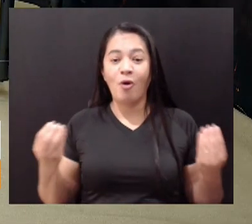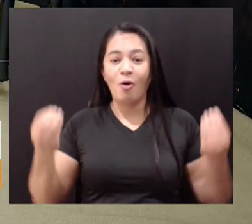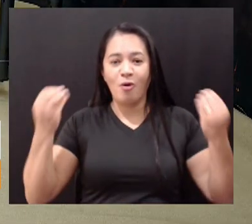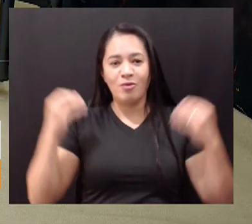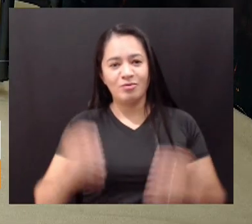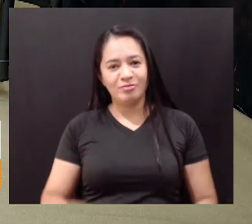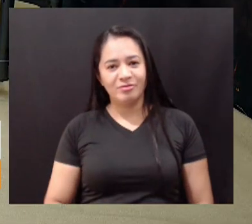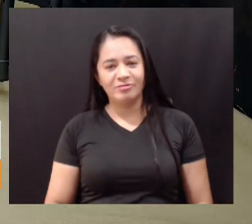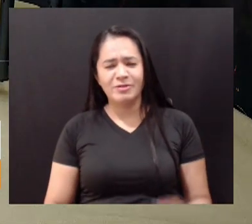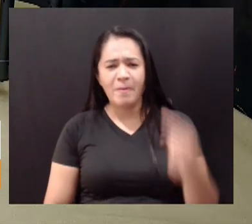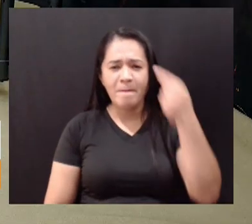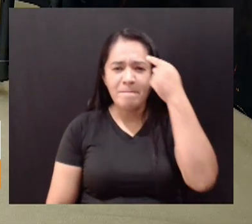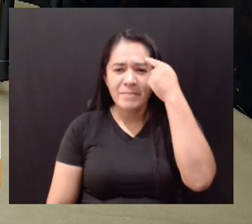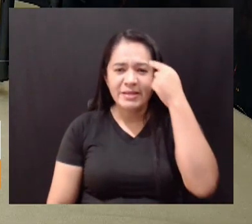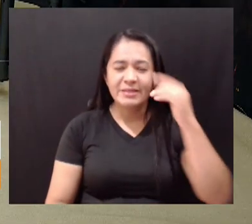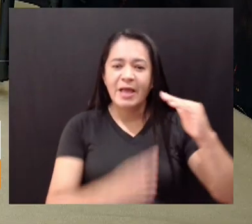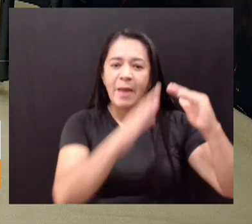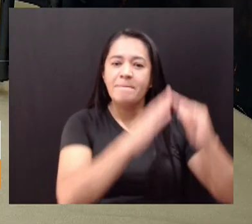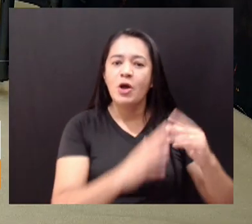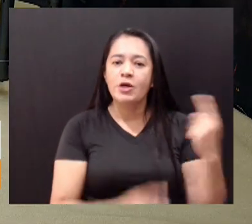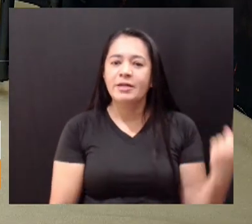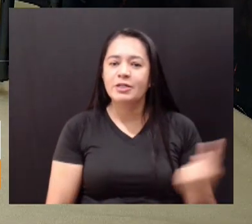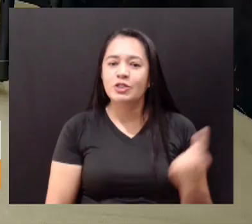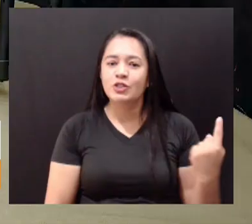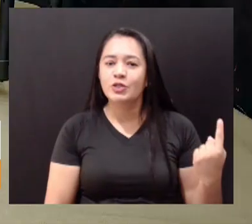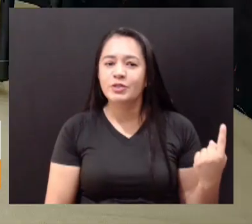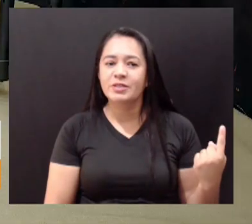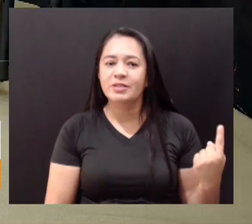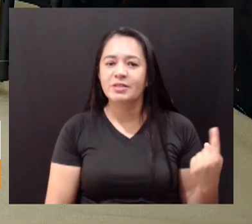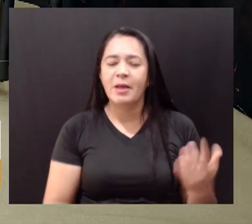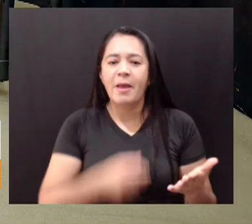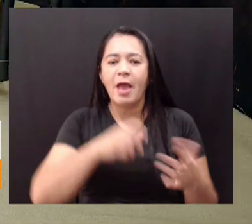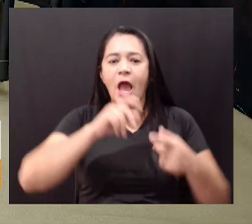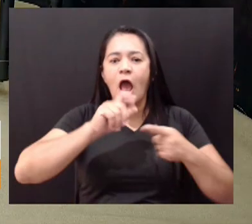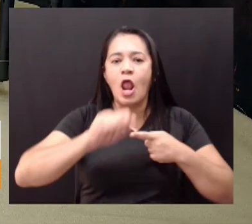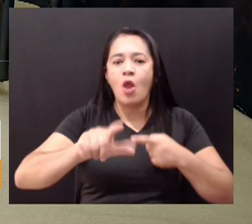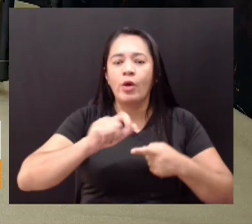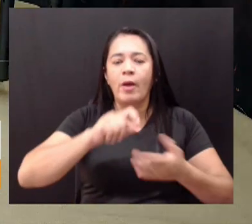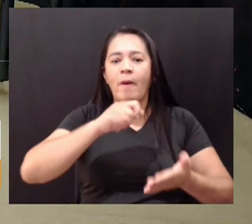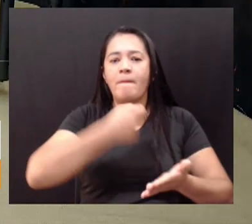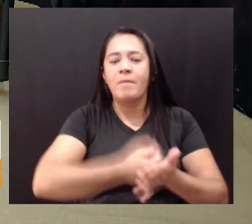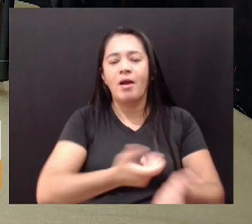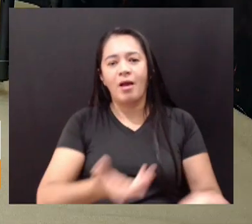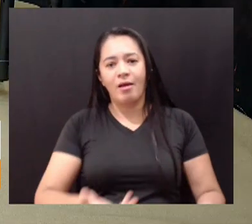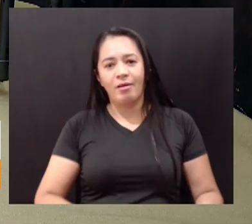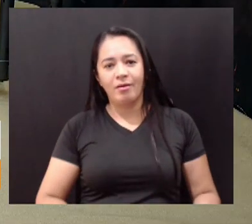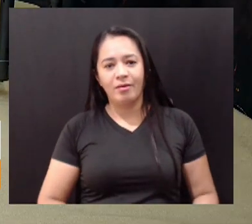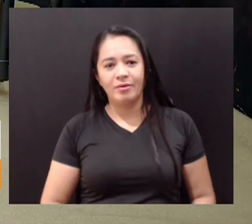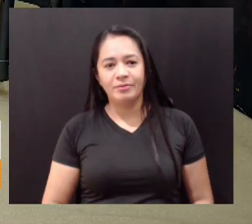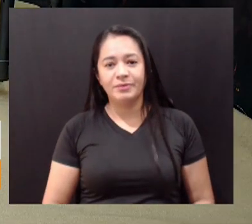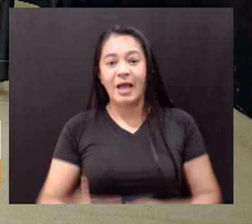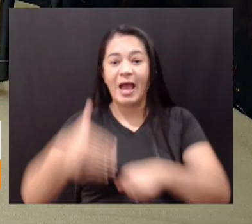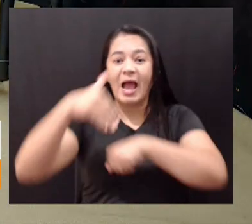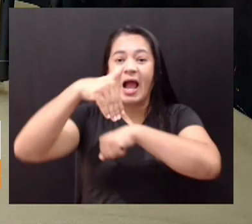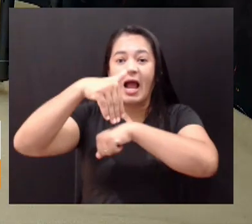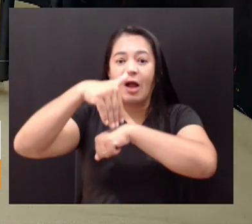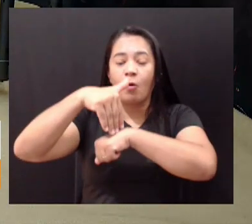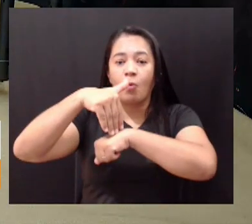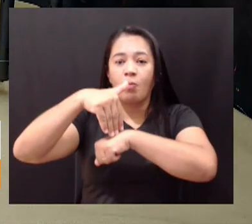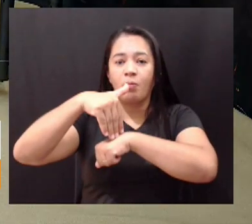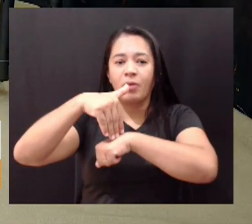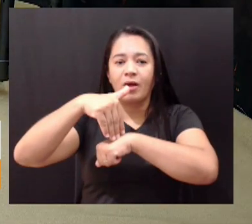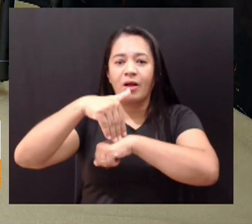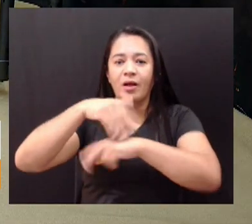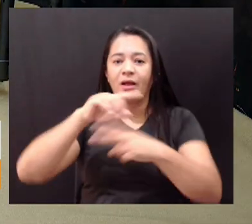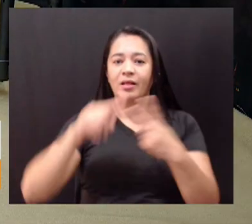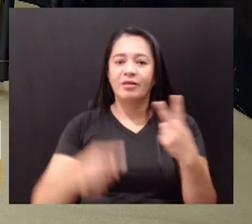morar sozinho, de ter que se virar, de ter que pagar aluguel? E aí vem aquela questão, a culpa é dos pais. Na sua avaliação, você já